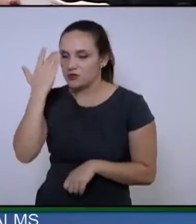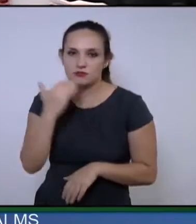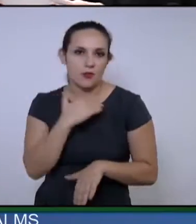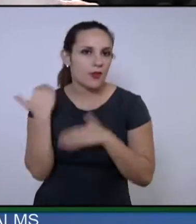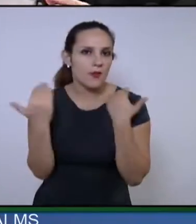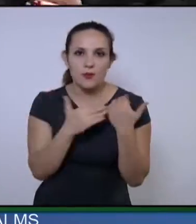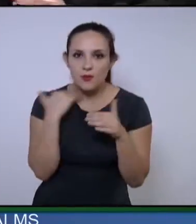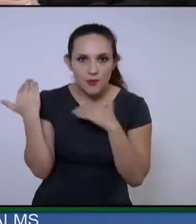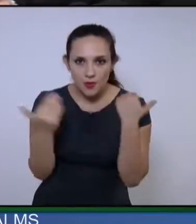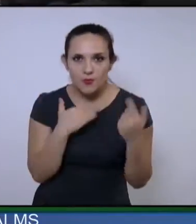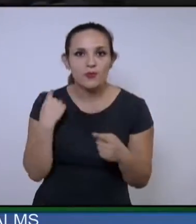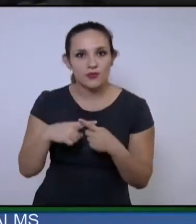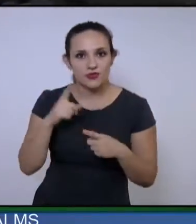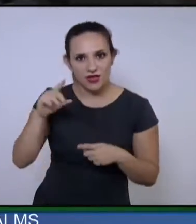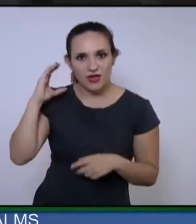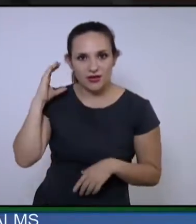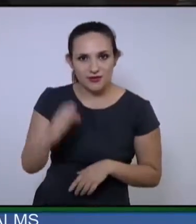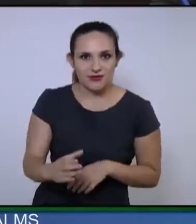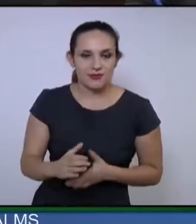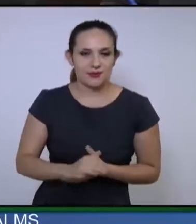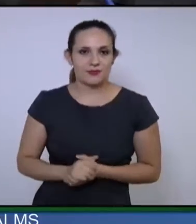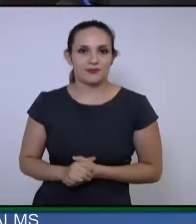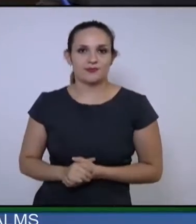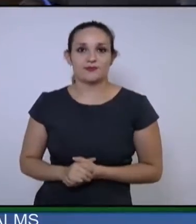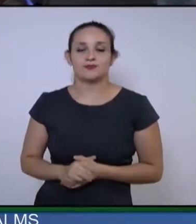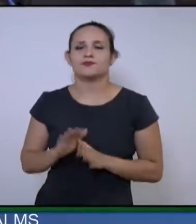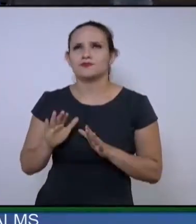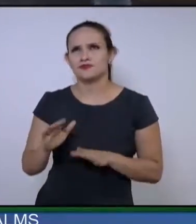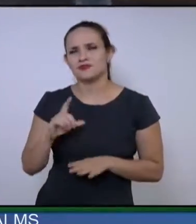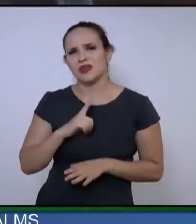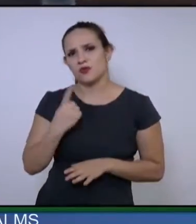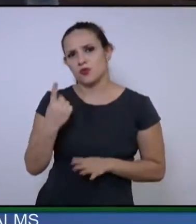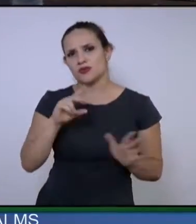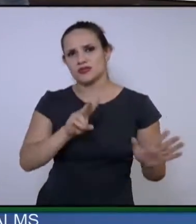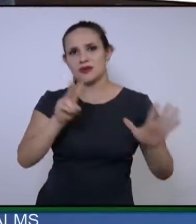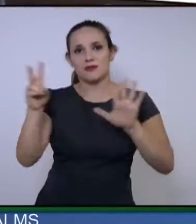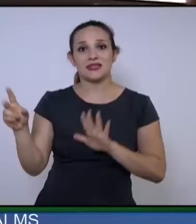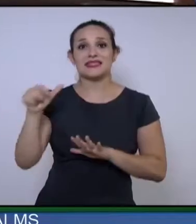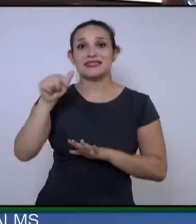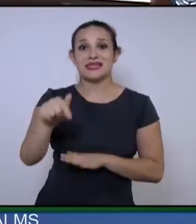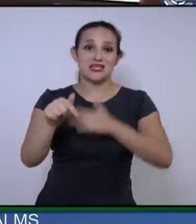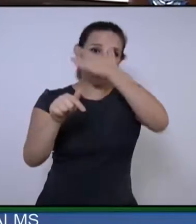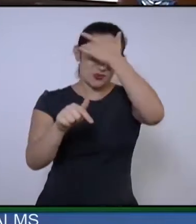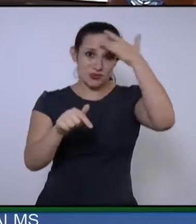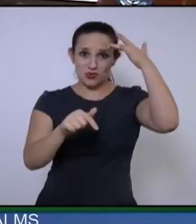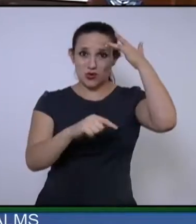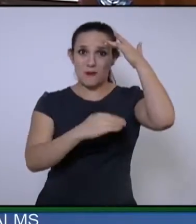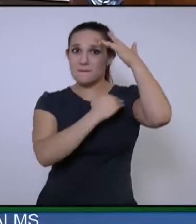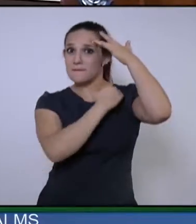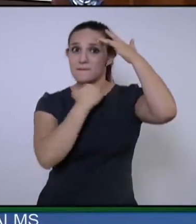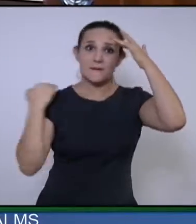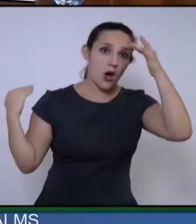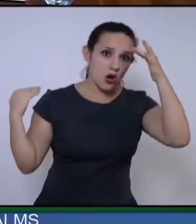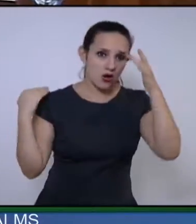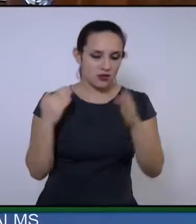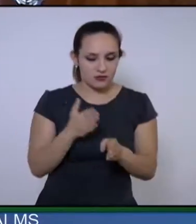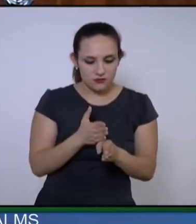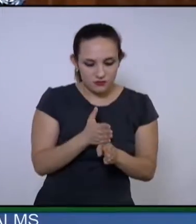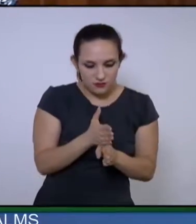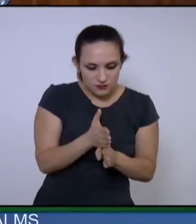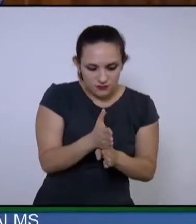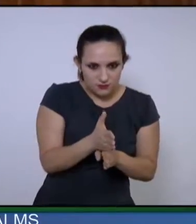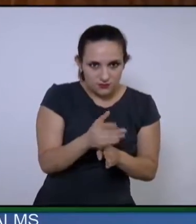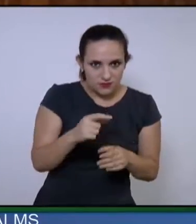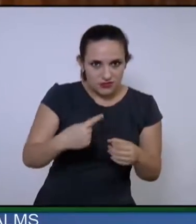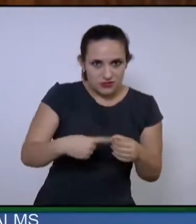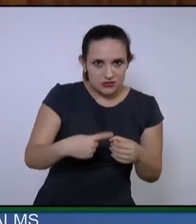das atividades criminosas. Em uma semana, 7 pessoas foram assassinadas na linha internacional entre o departamento